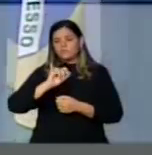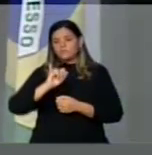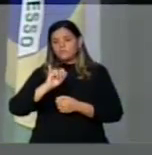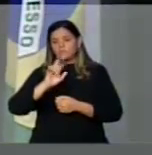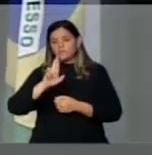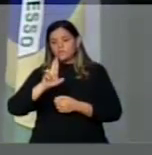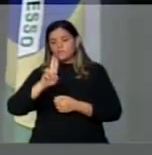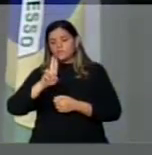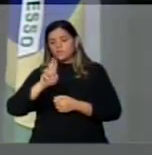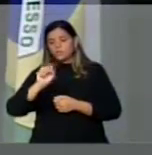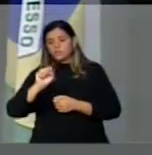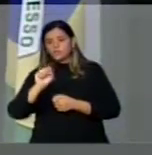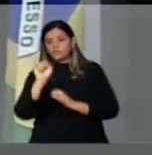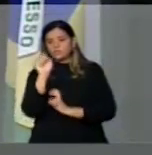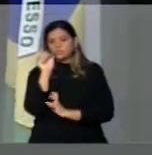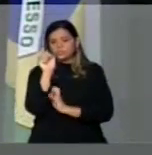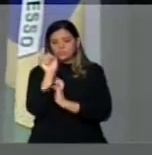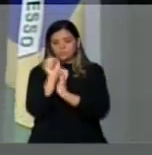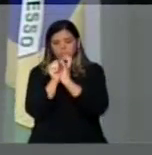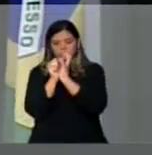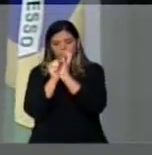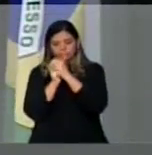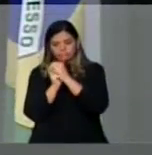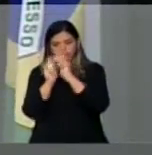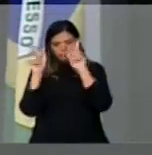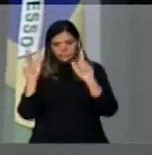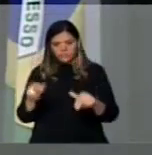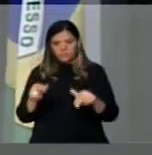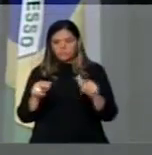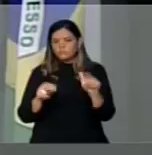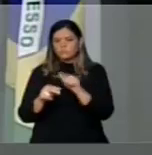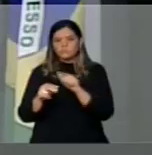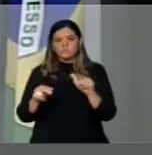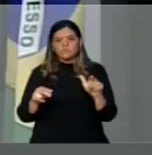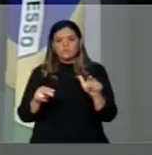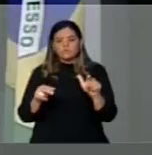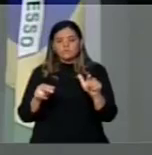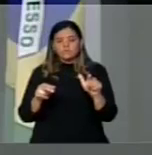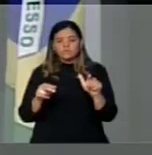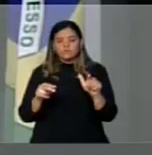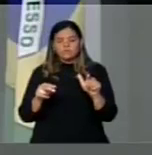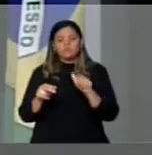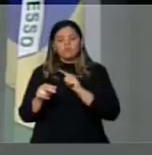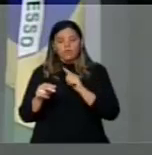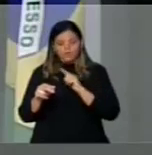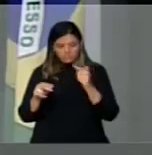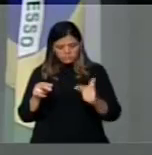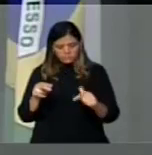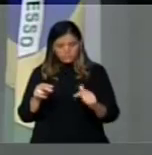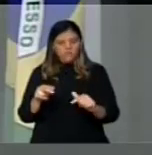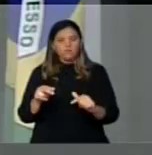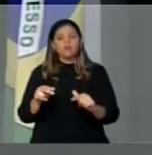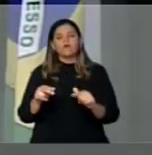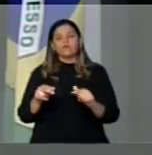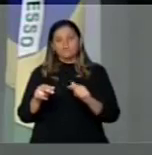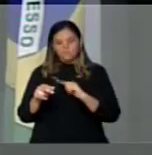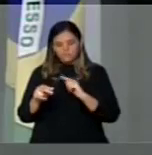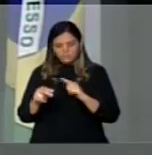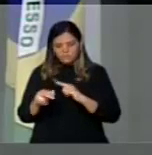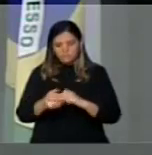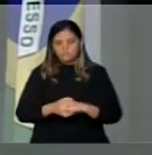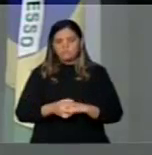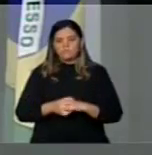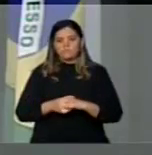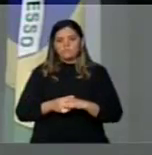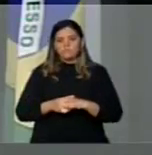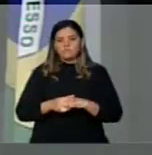tão inocentes como se achava. É claro que o vírus tem um tropismo, tem uma afinidade